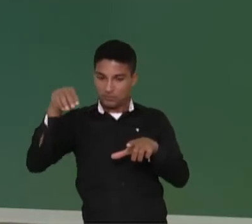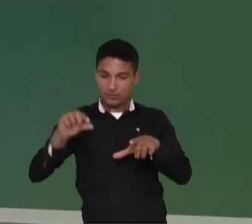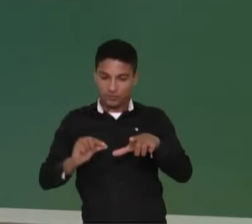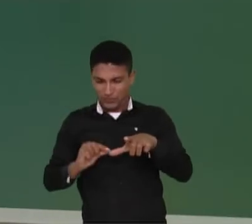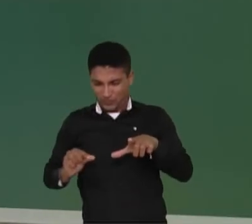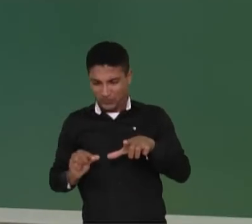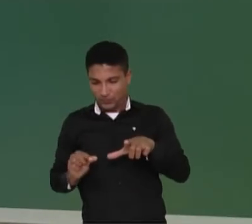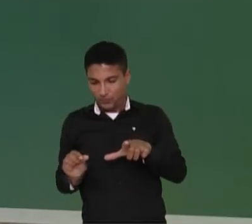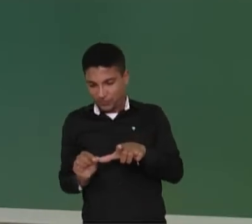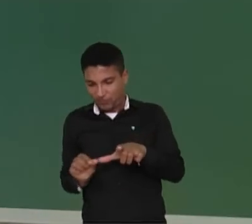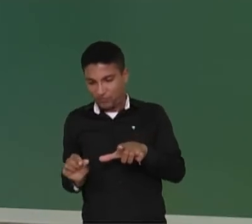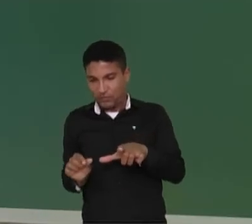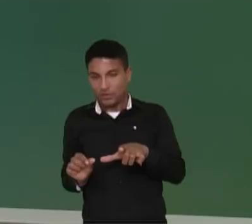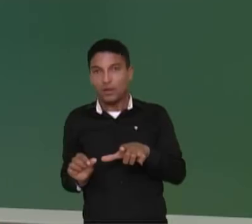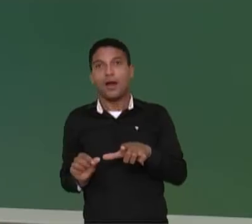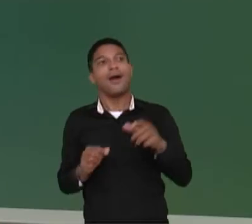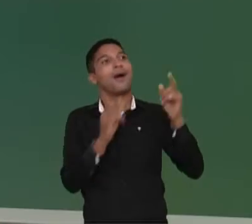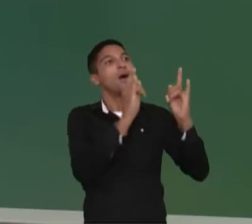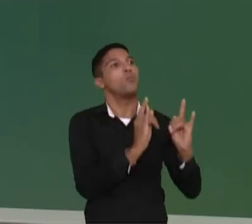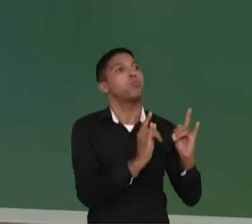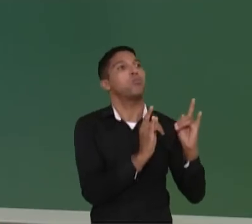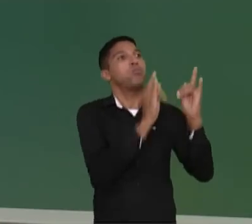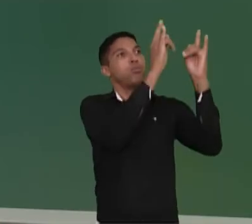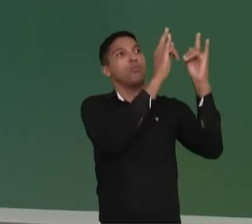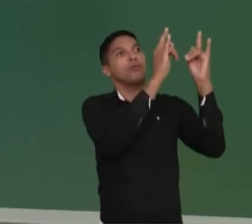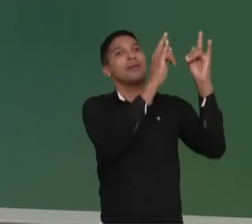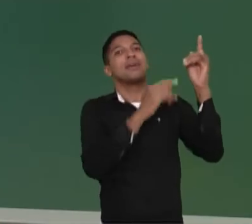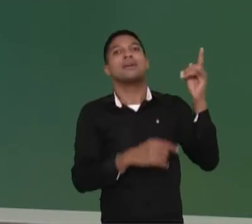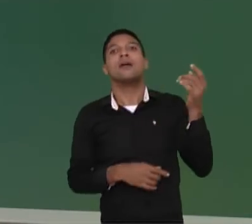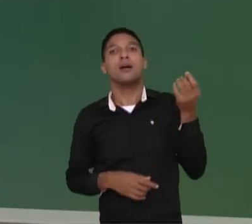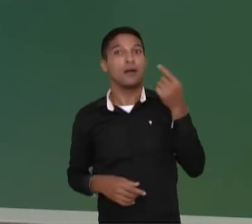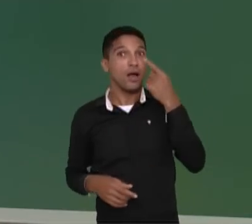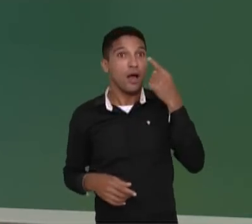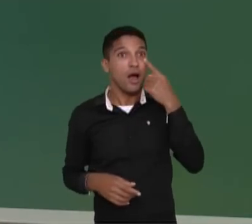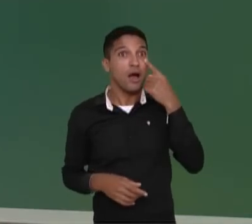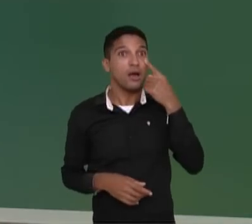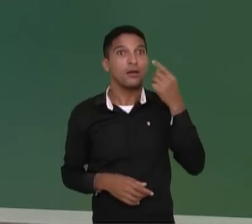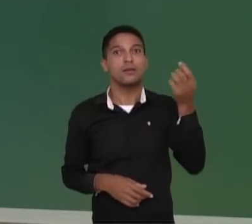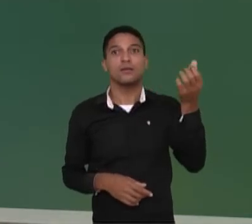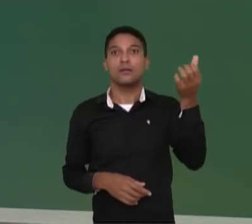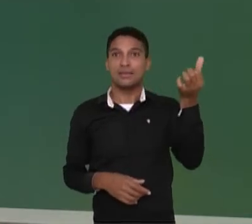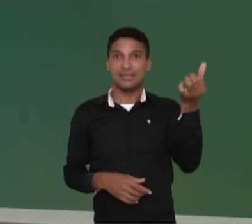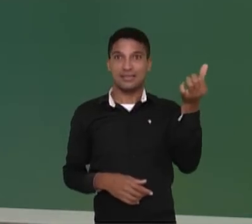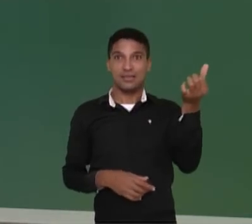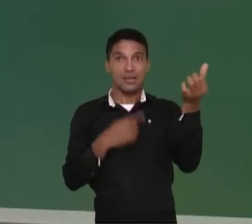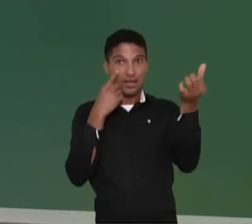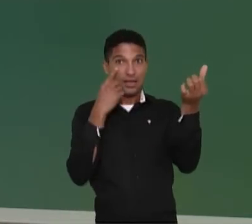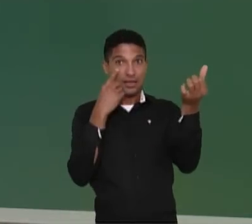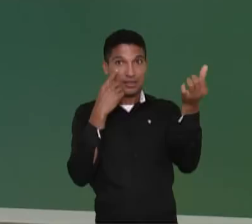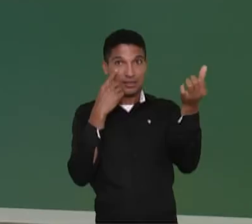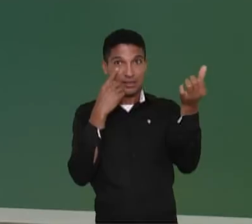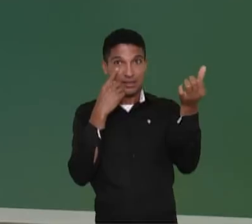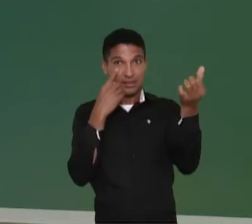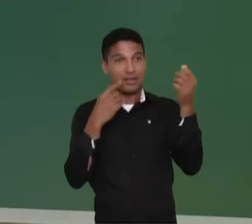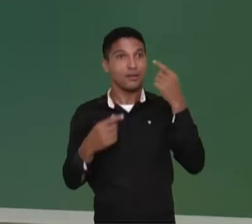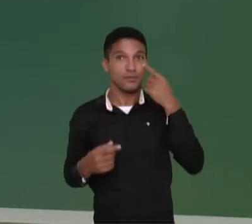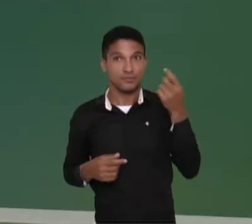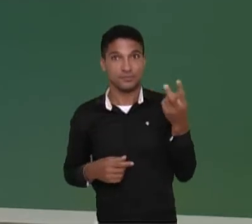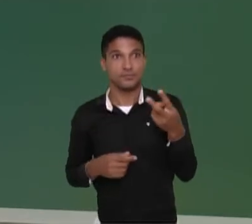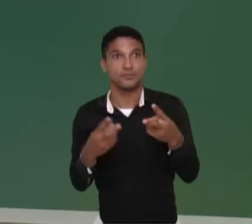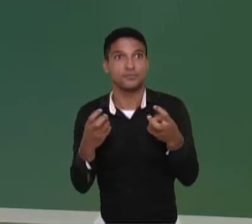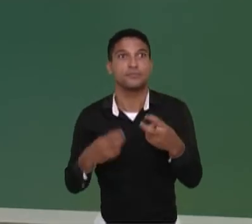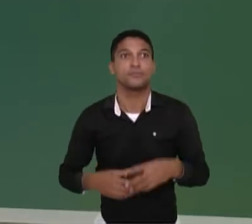Bem, no item B, o que pede? Qual é a altura de uma porta do prédio se na maquete ela mede 3